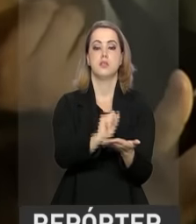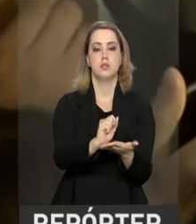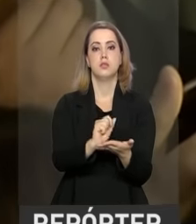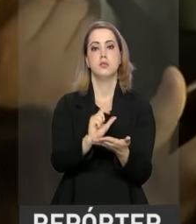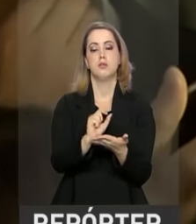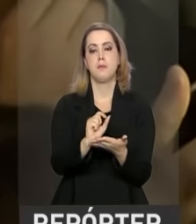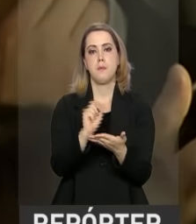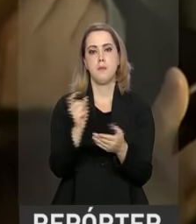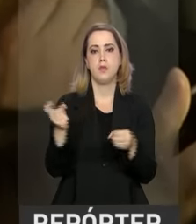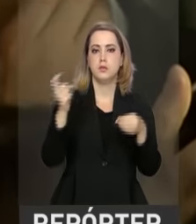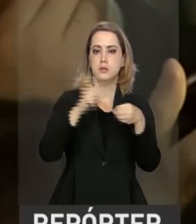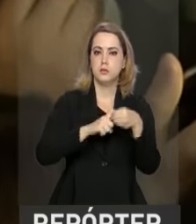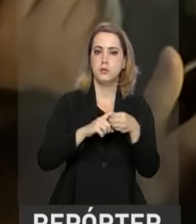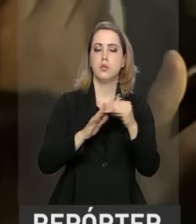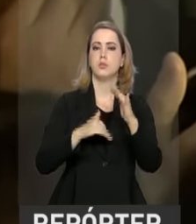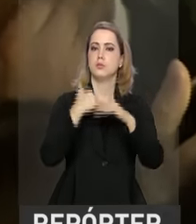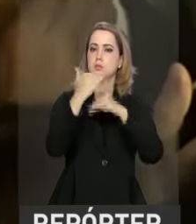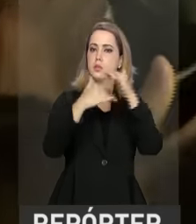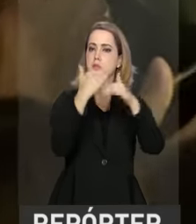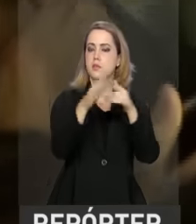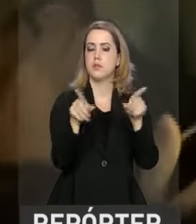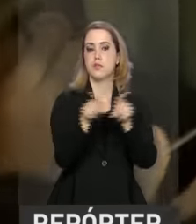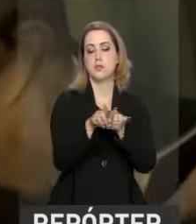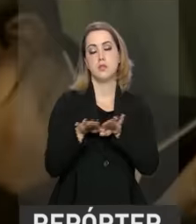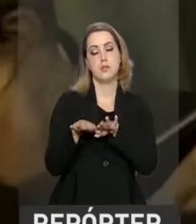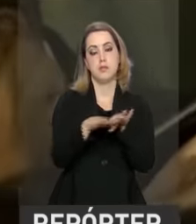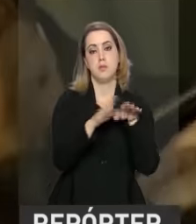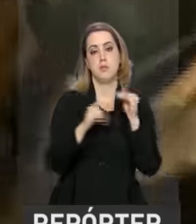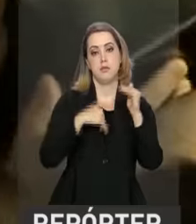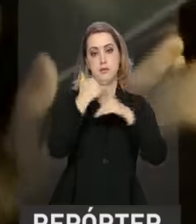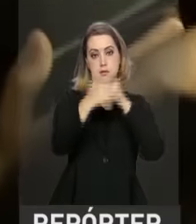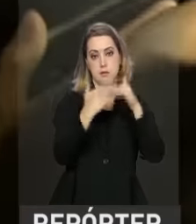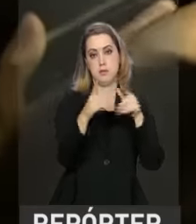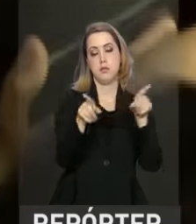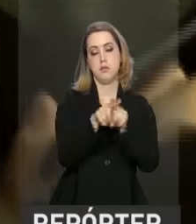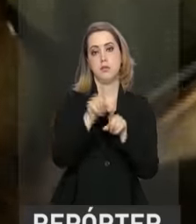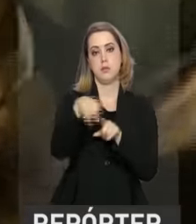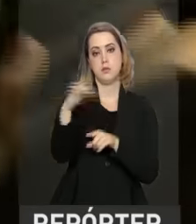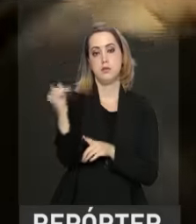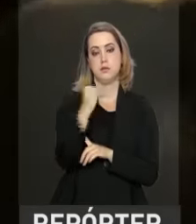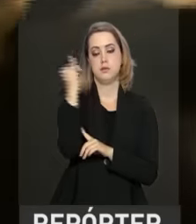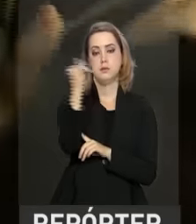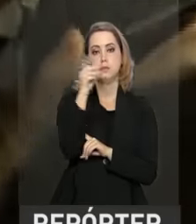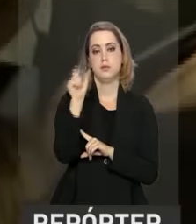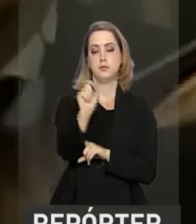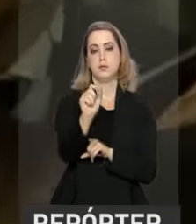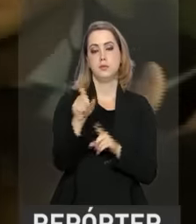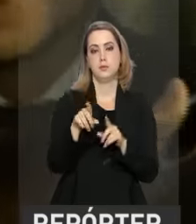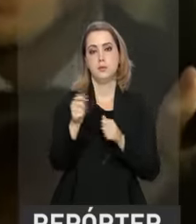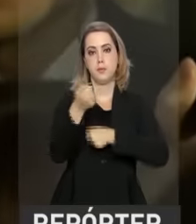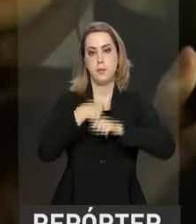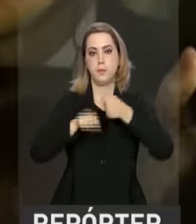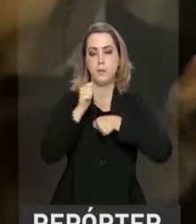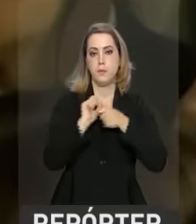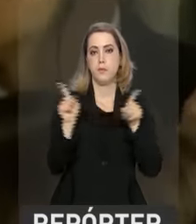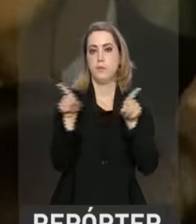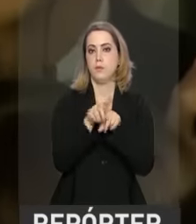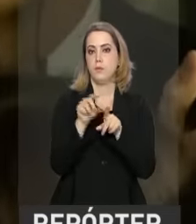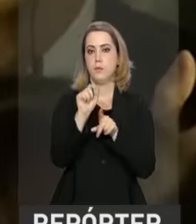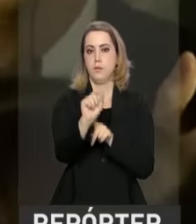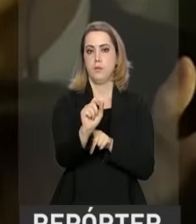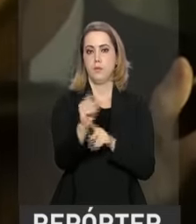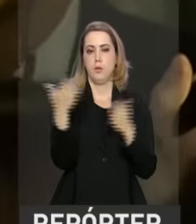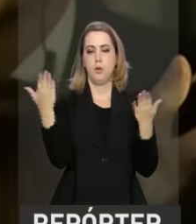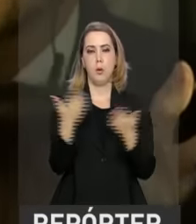vai voltar a crescer, estabilizar e crescer. Portanto, é muito importante isso, por quê? Porque com a economia